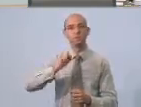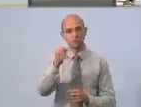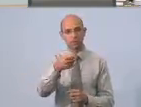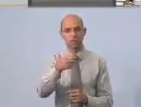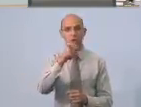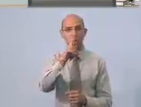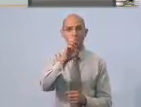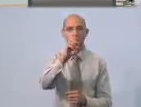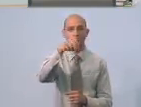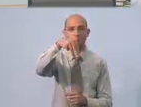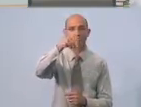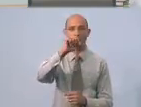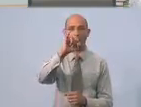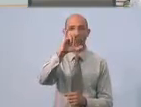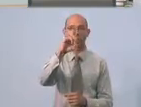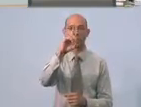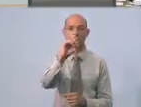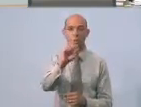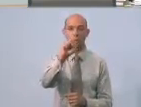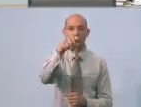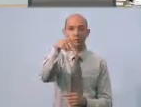Romildo Santos.